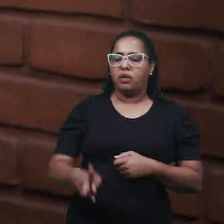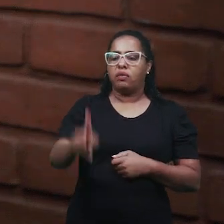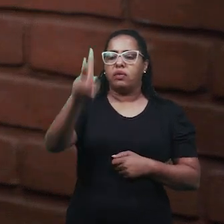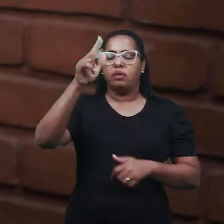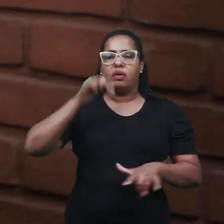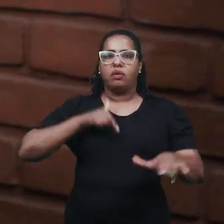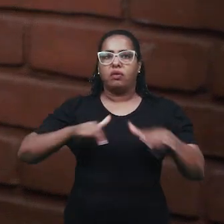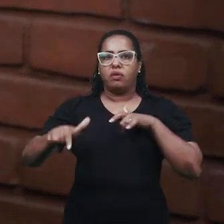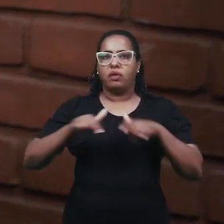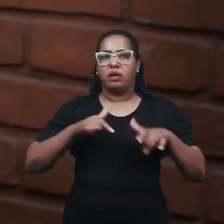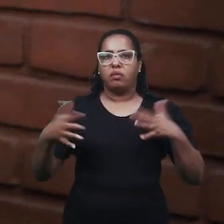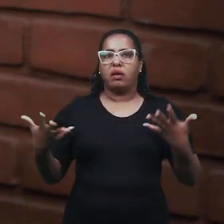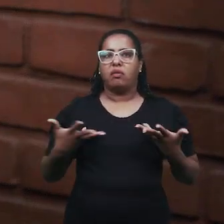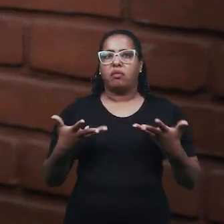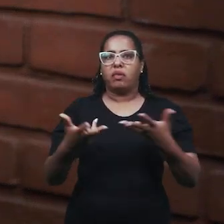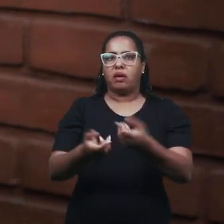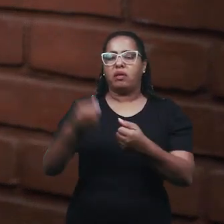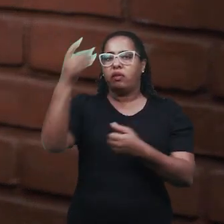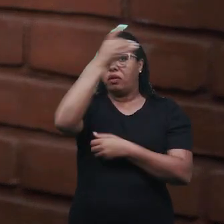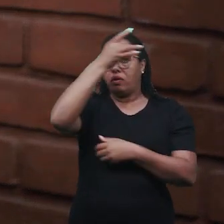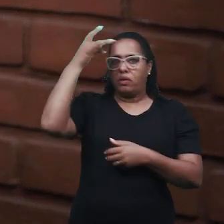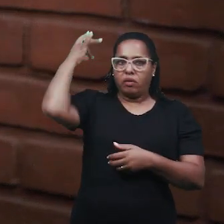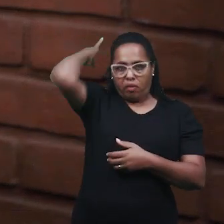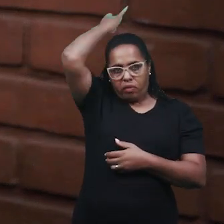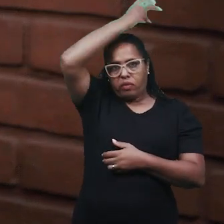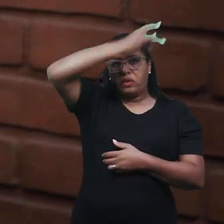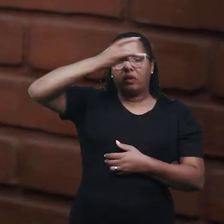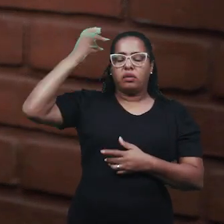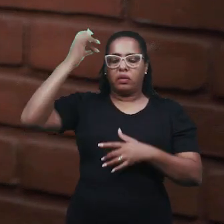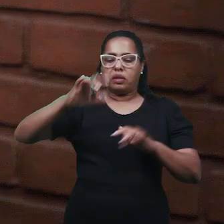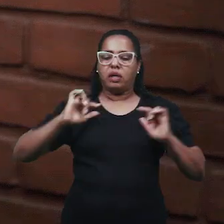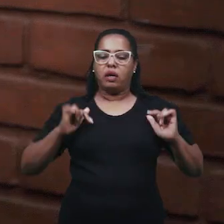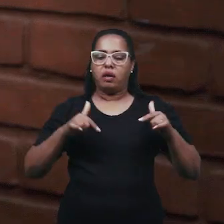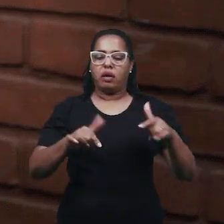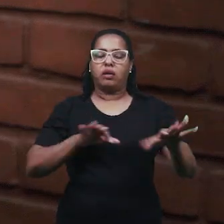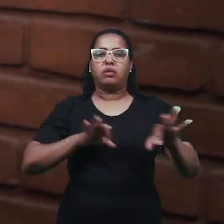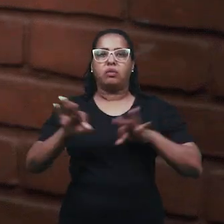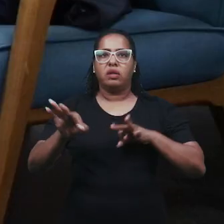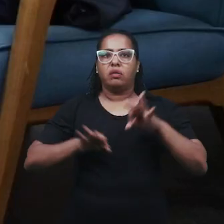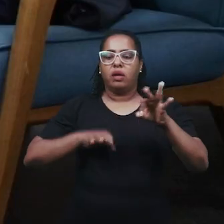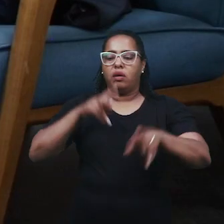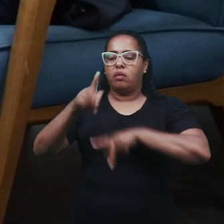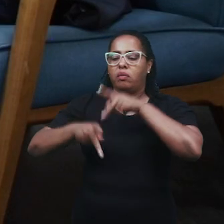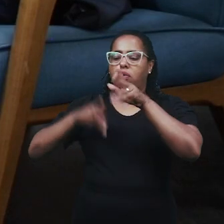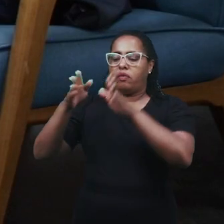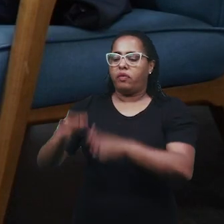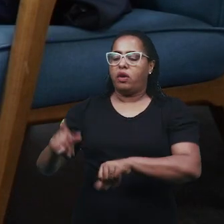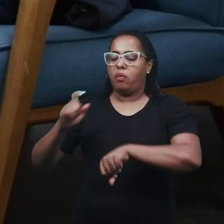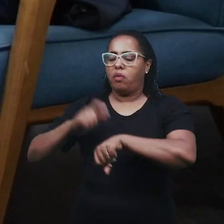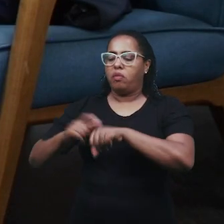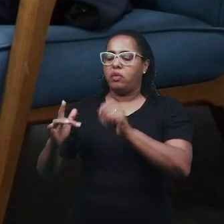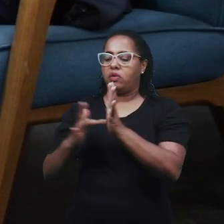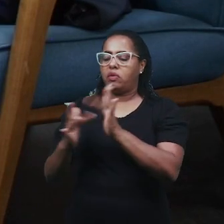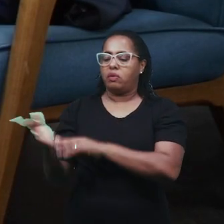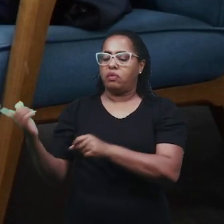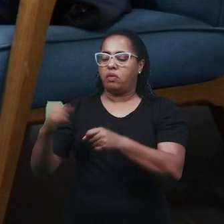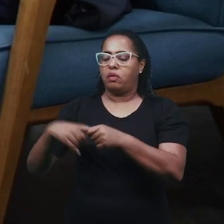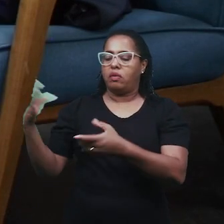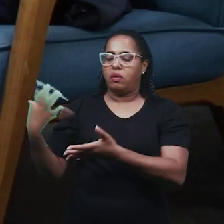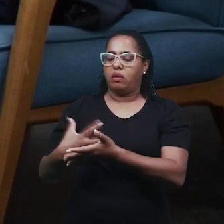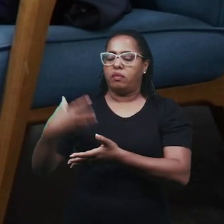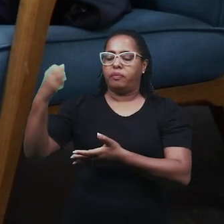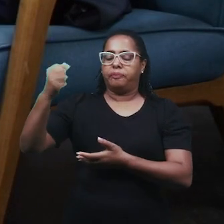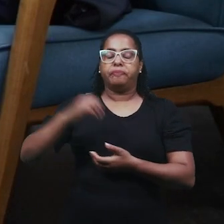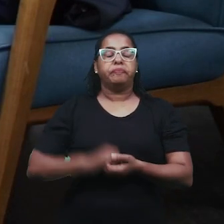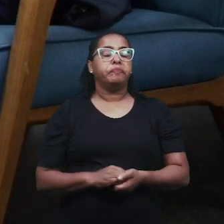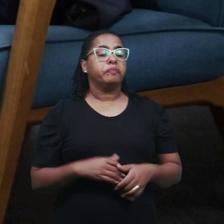maravilhoso que o Espírito Santo está fazendo, preparando a igreja para a volta do Senhor Jesus. Fala um pouquinho, Samir, sobre isso. Você começou